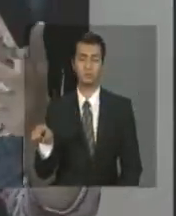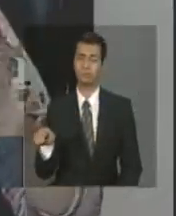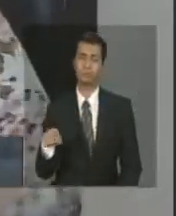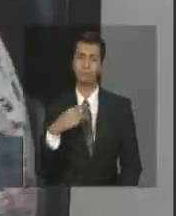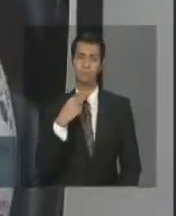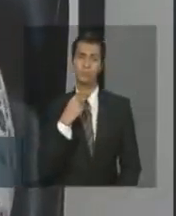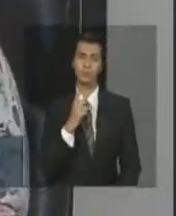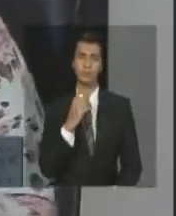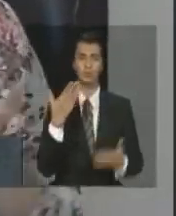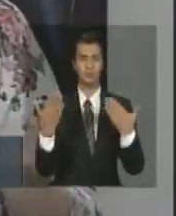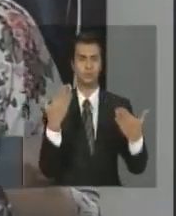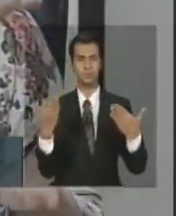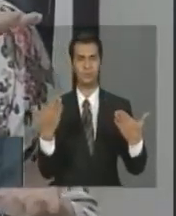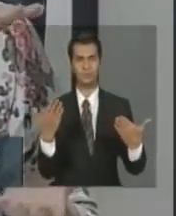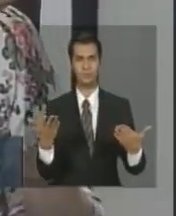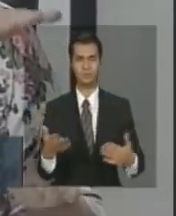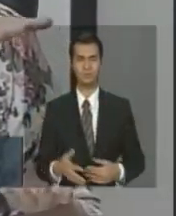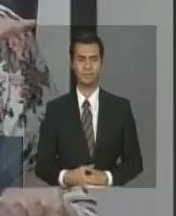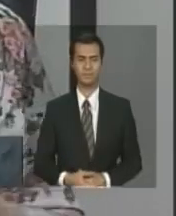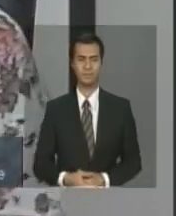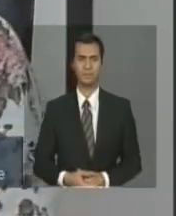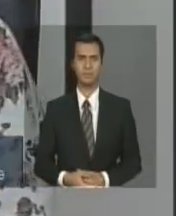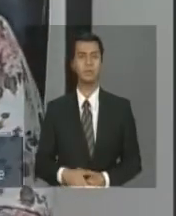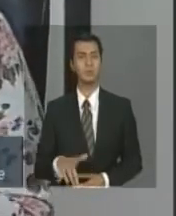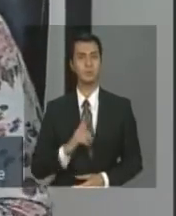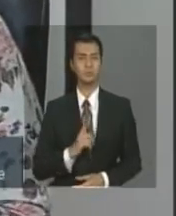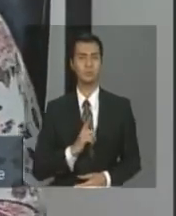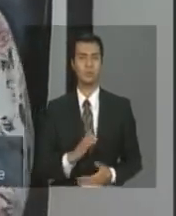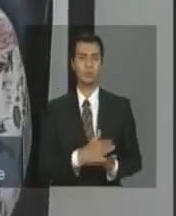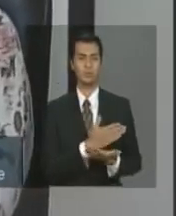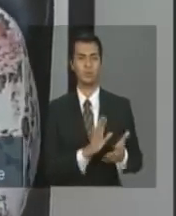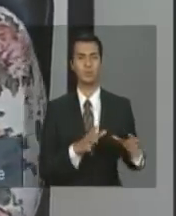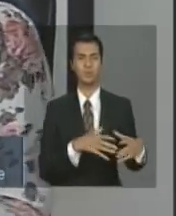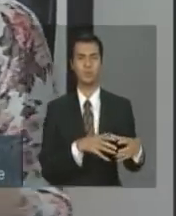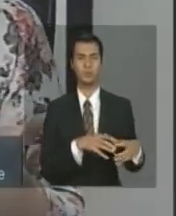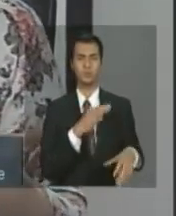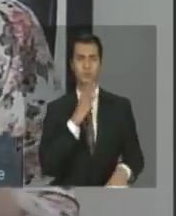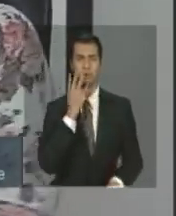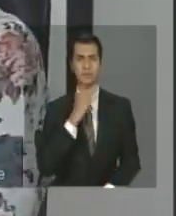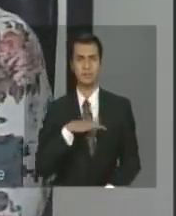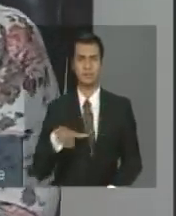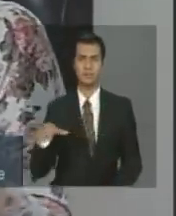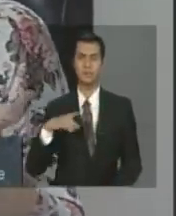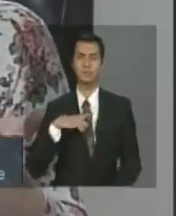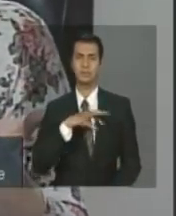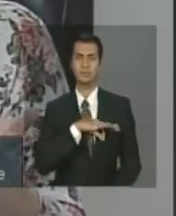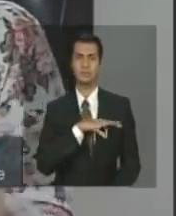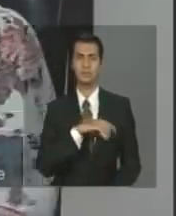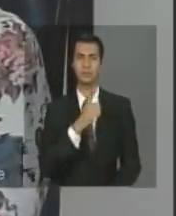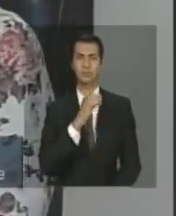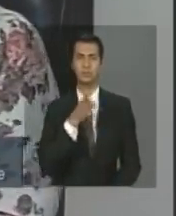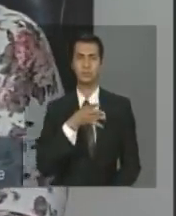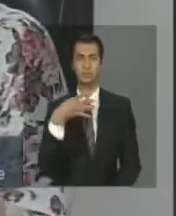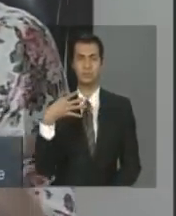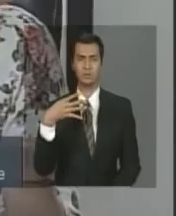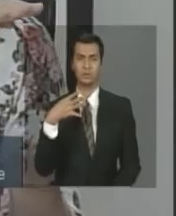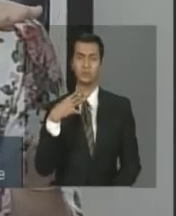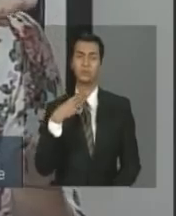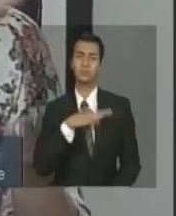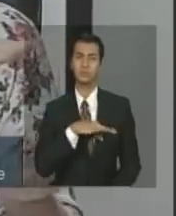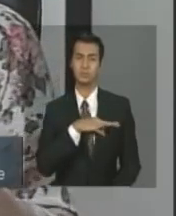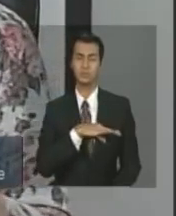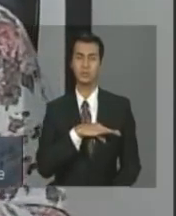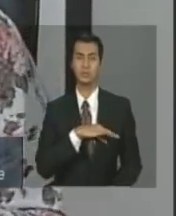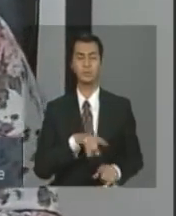crianças recebendo, tem um número de crianças recebendo 1/4 salário mínimo, mas o que você tem que considerar de variação de renda tem que ser uma